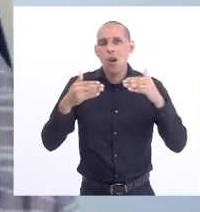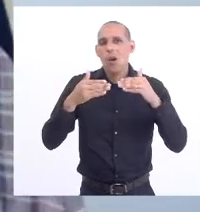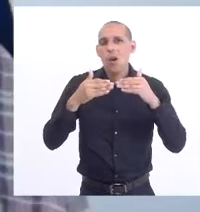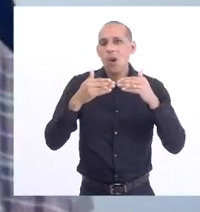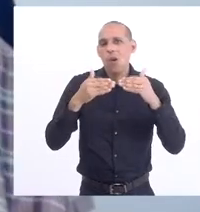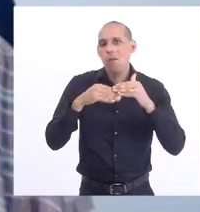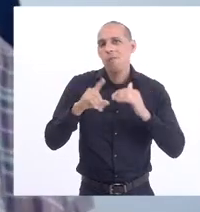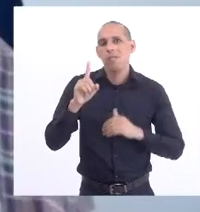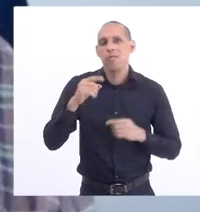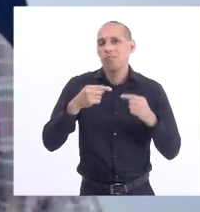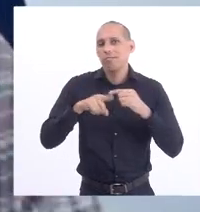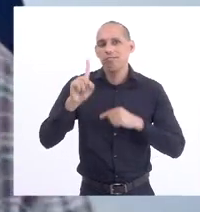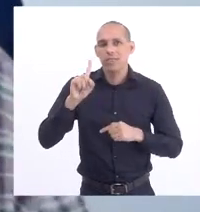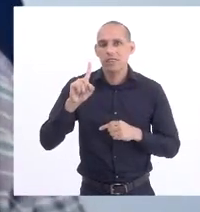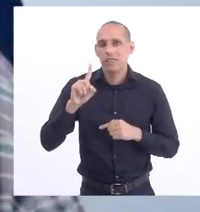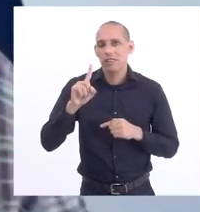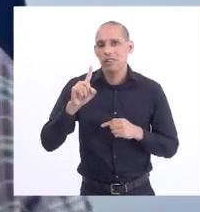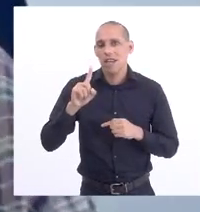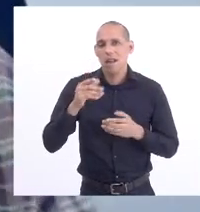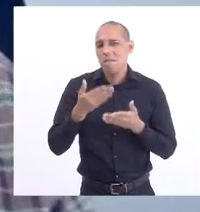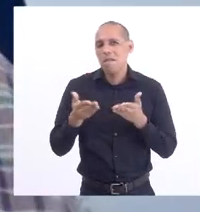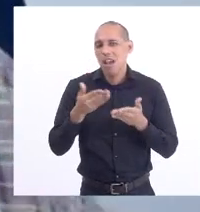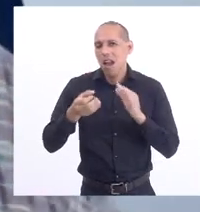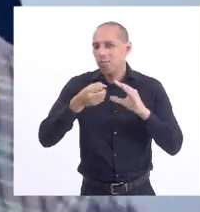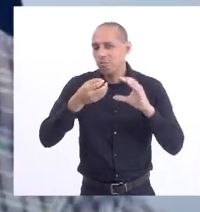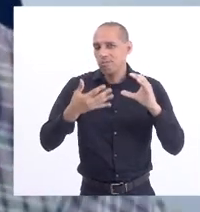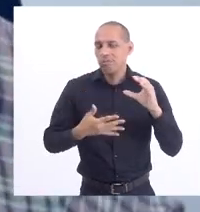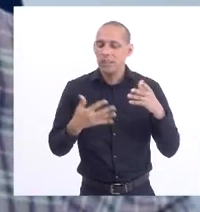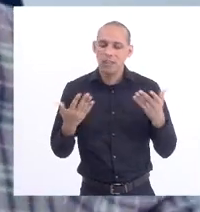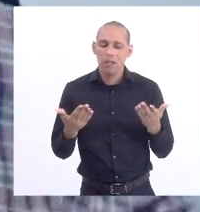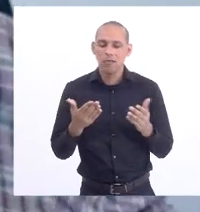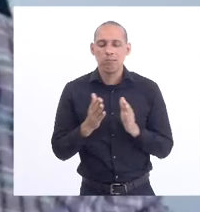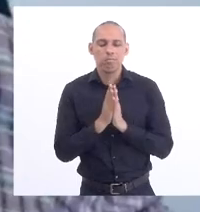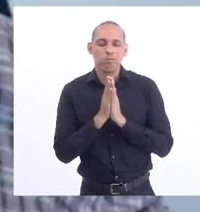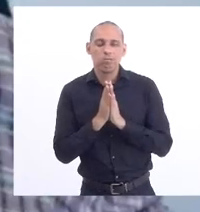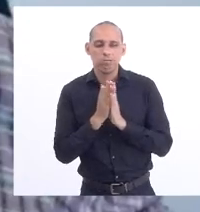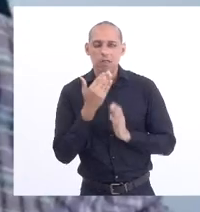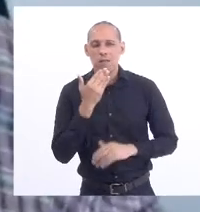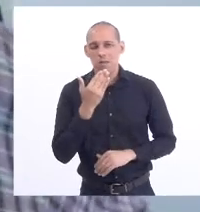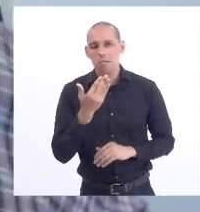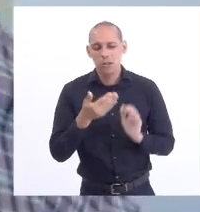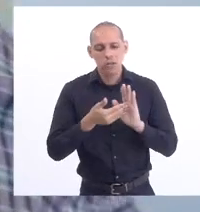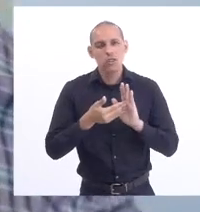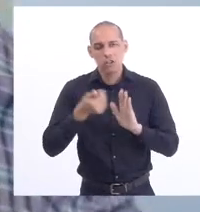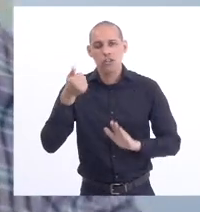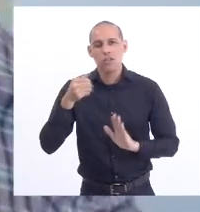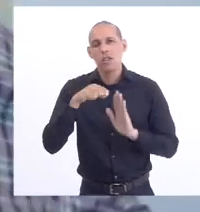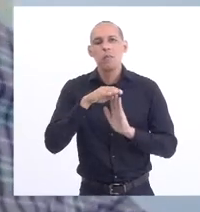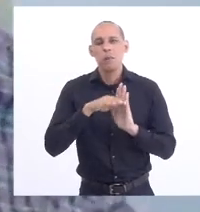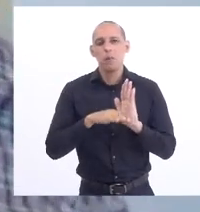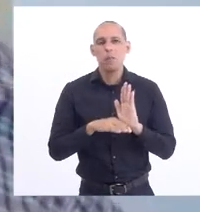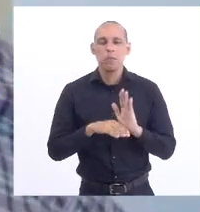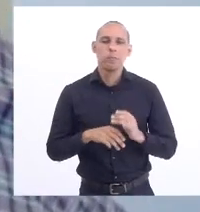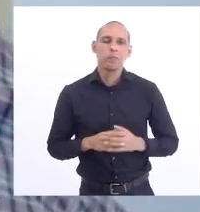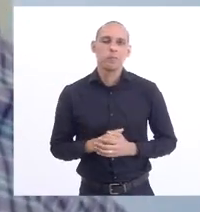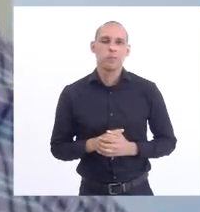eu pretendia e descaracteriza, eu quero pedir, por gentileza, a Vossa Excelência que tire de pauta.